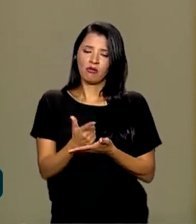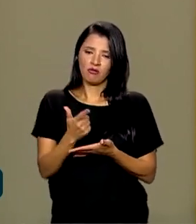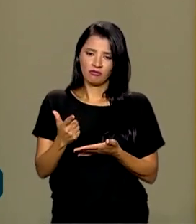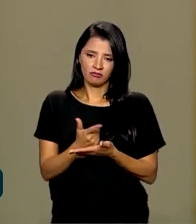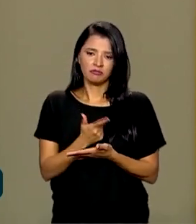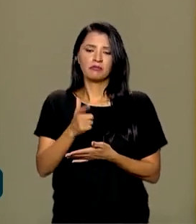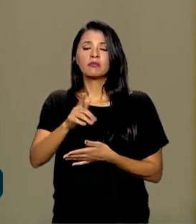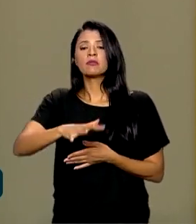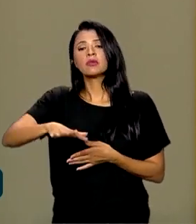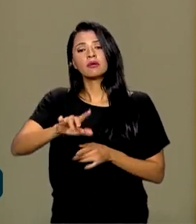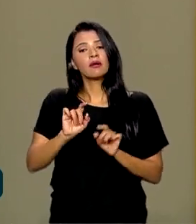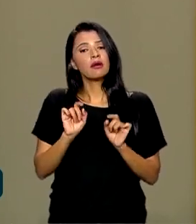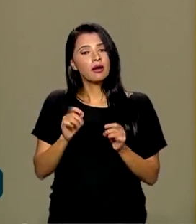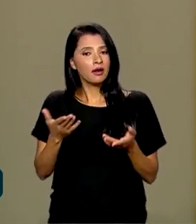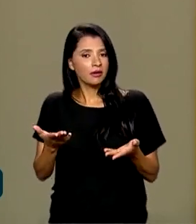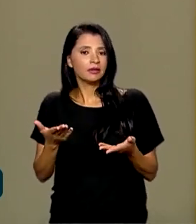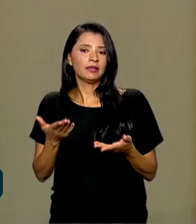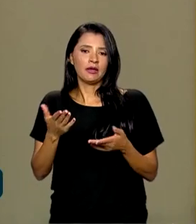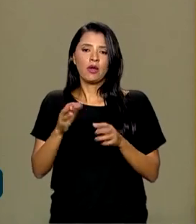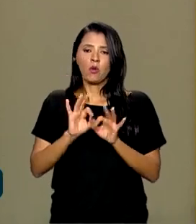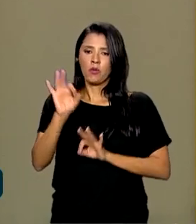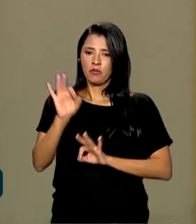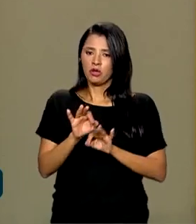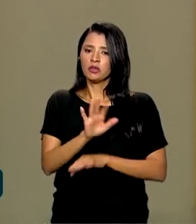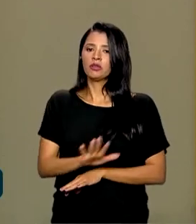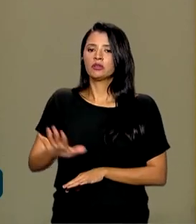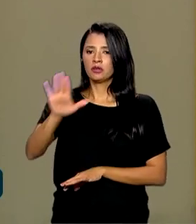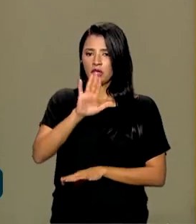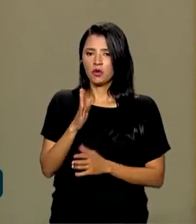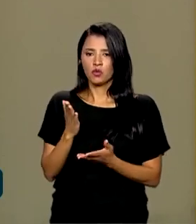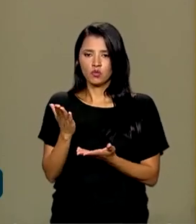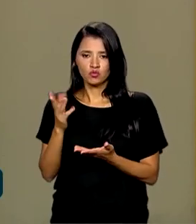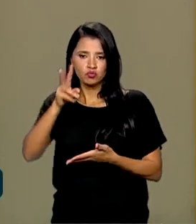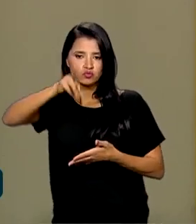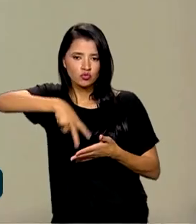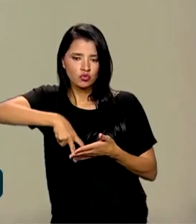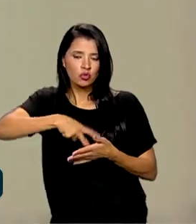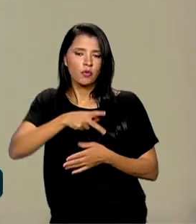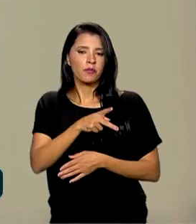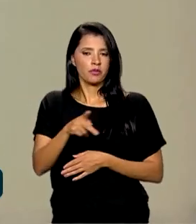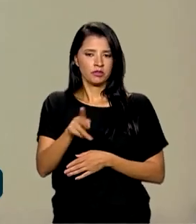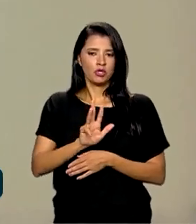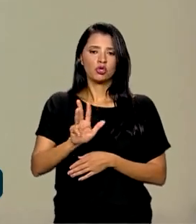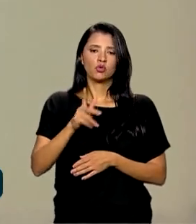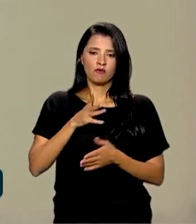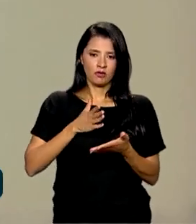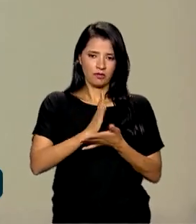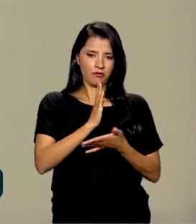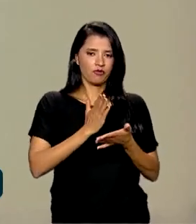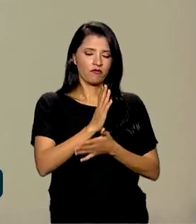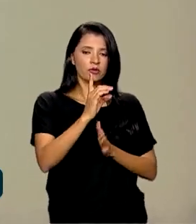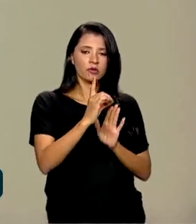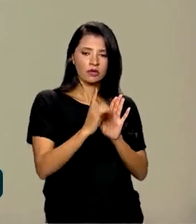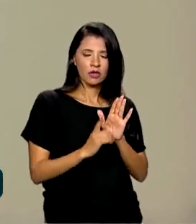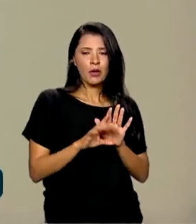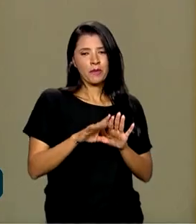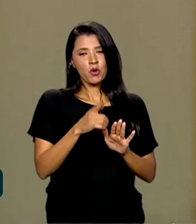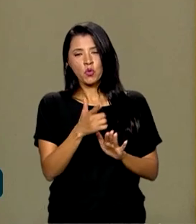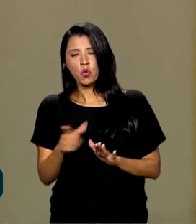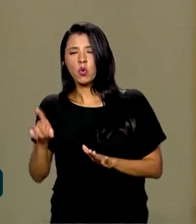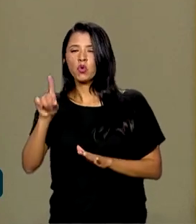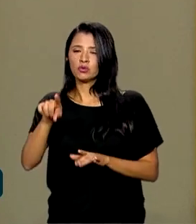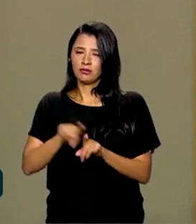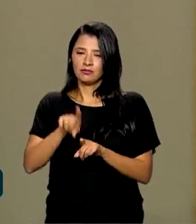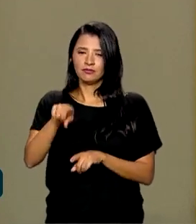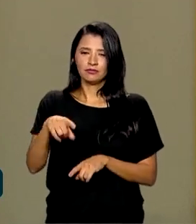área de, né, do Plano Nacional de Leitura. Oxalá o presidente Lula, até o próximo ano, vai estar sancionando esse decreto. Mas tem uma outra ação que é muito